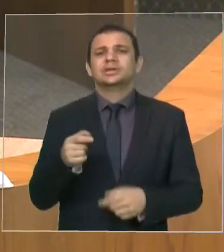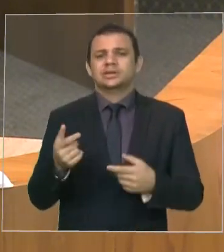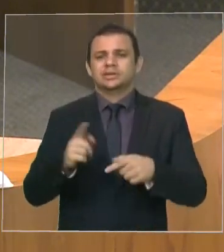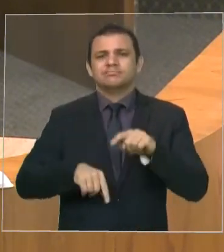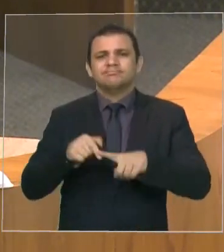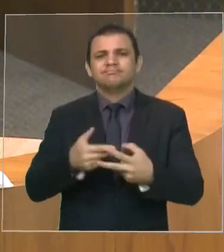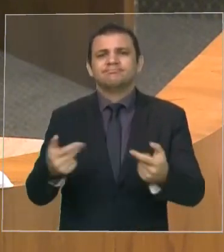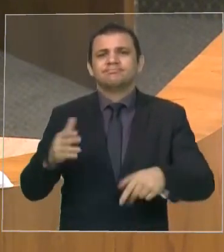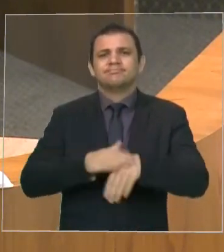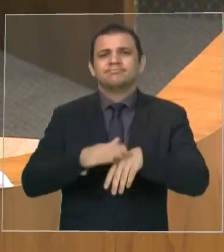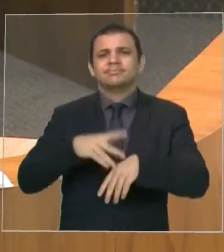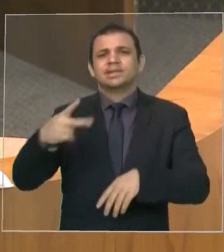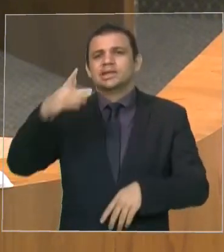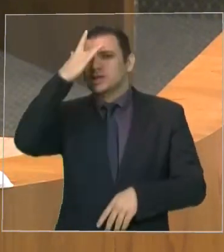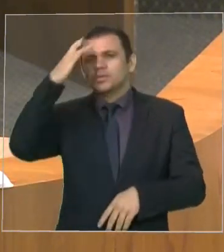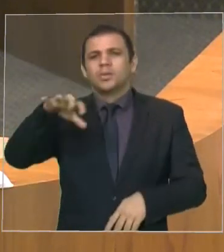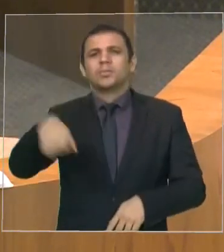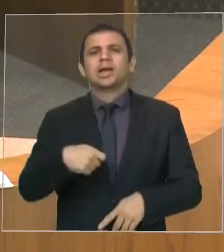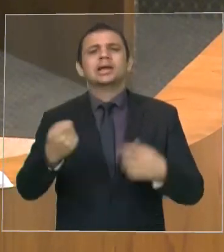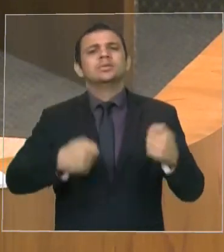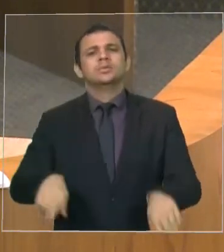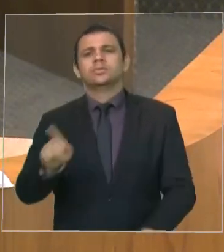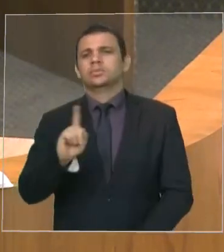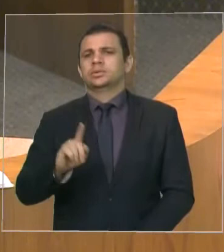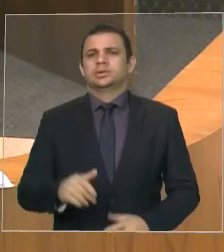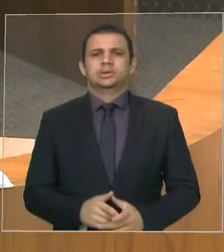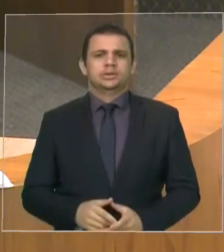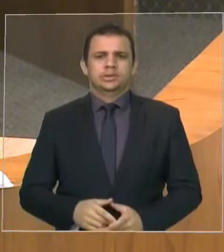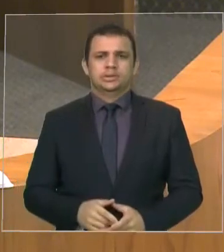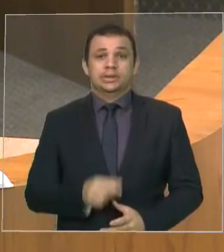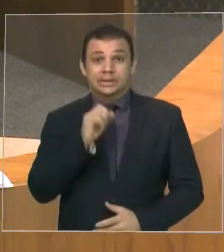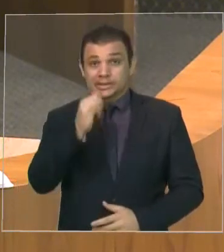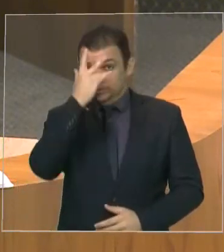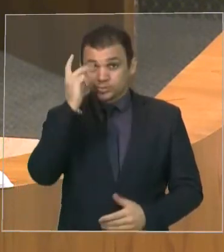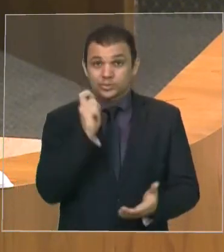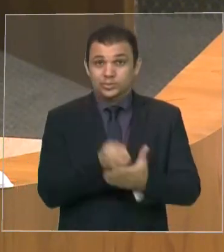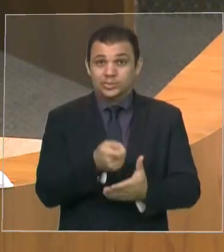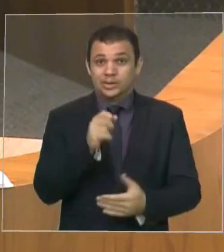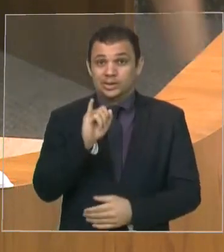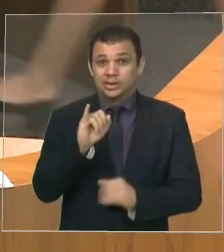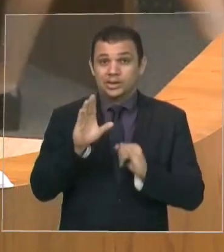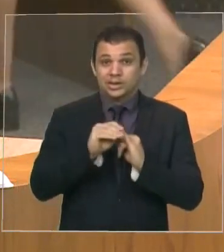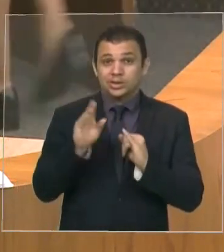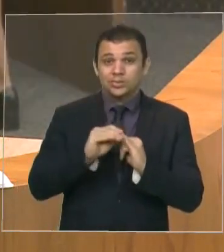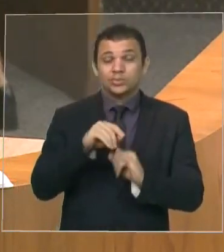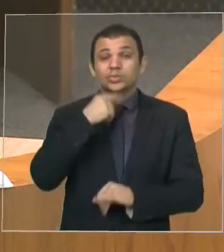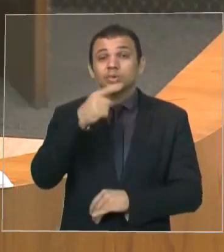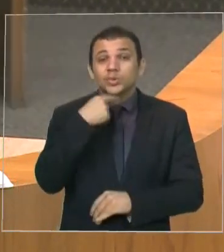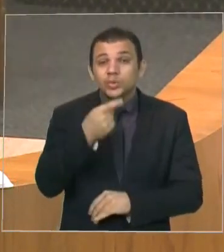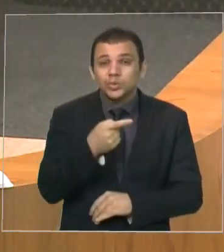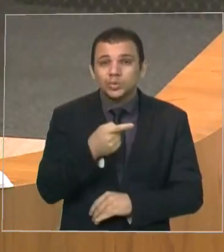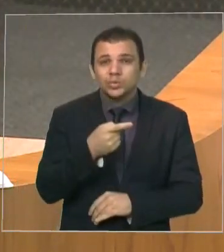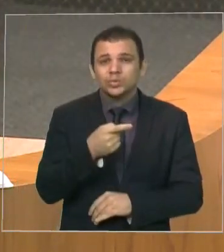contribuinte, que não, se não está pagando é porque não está tendo como.